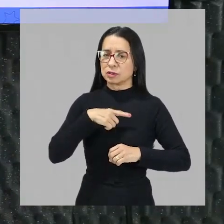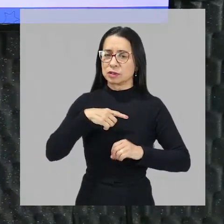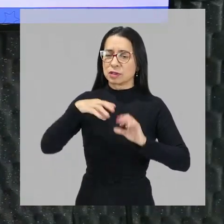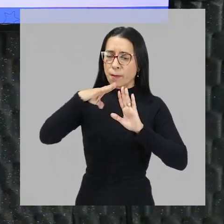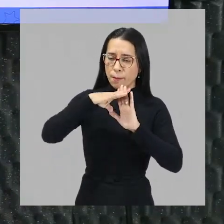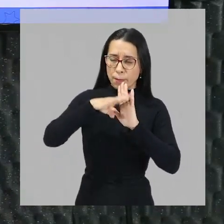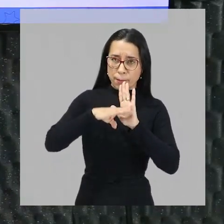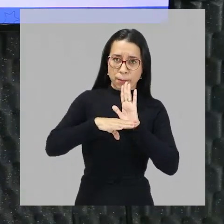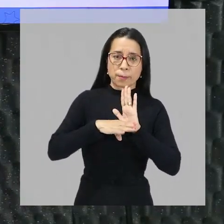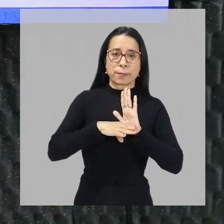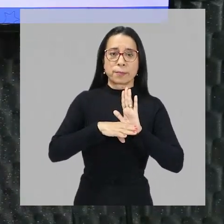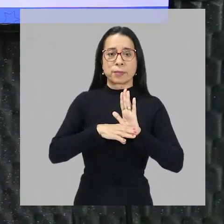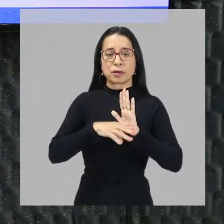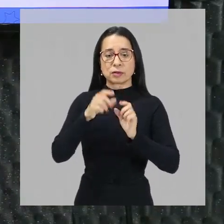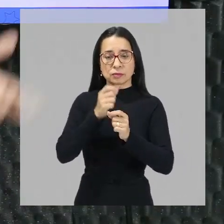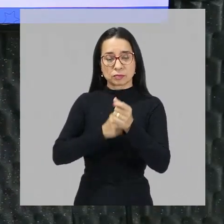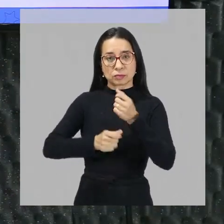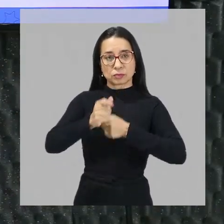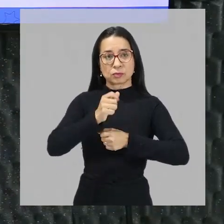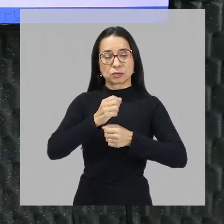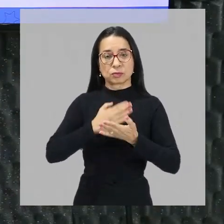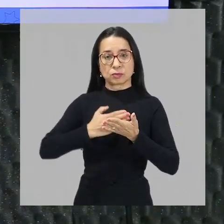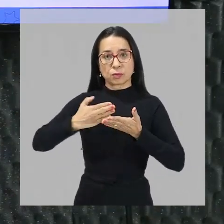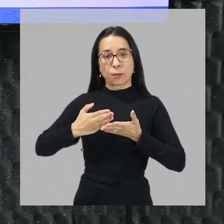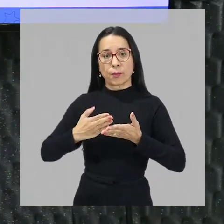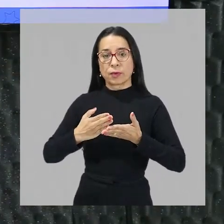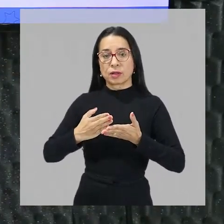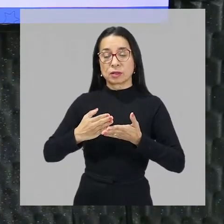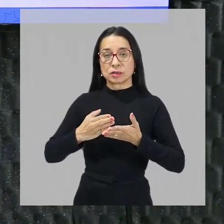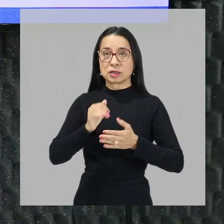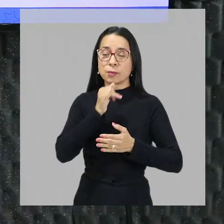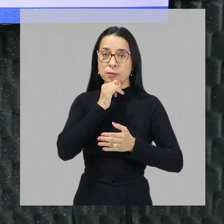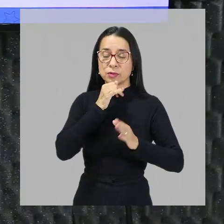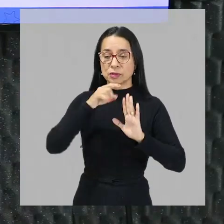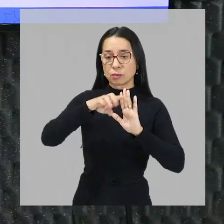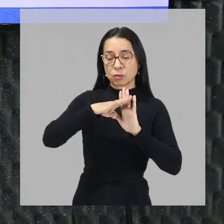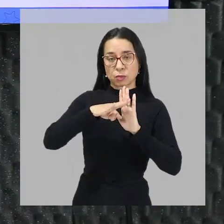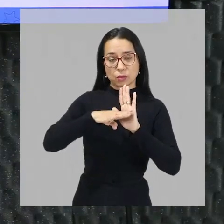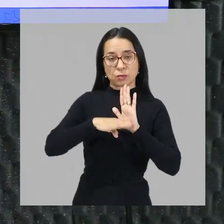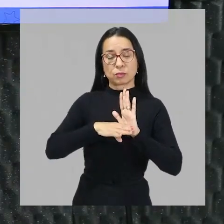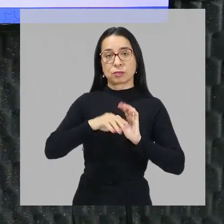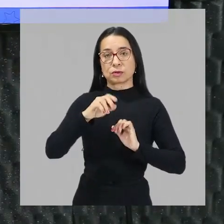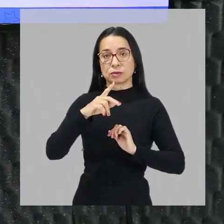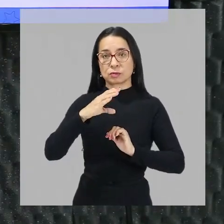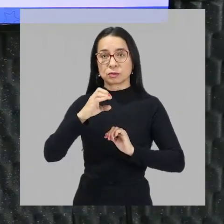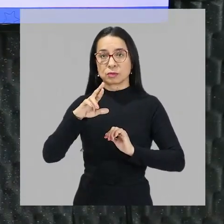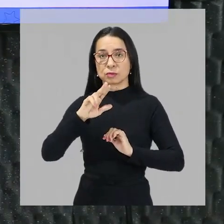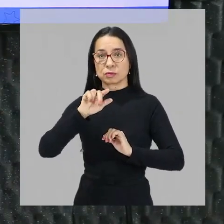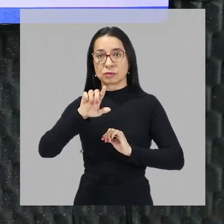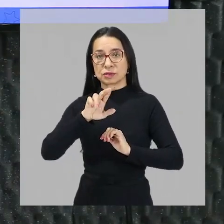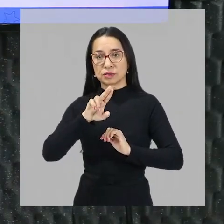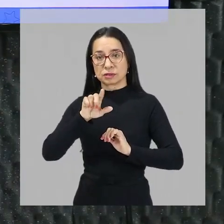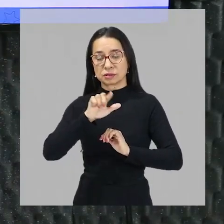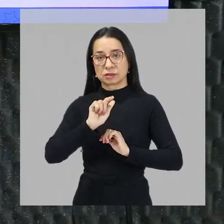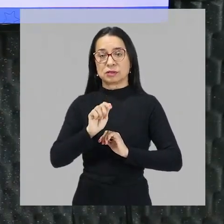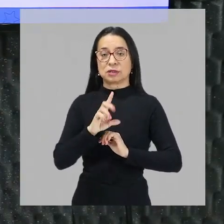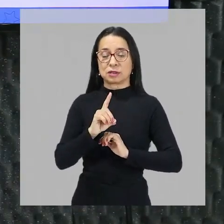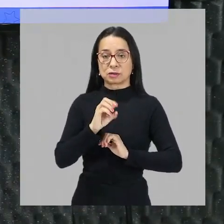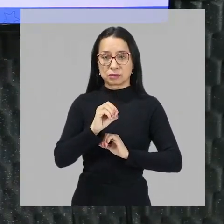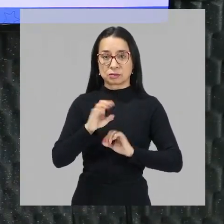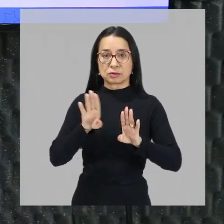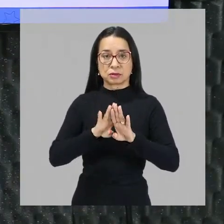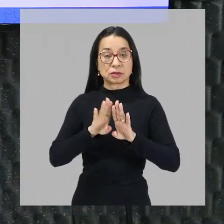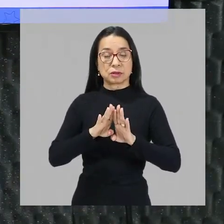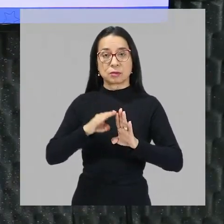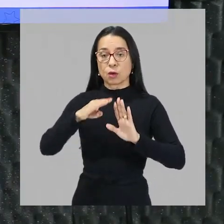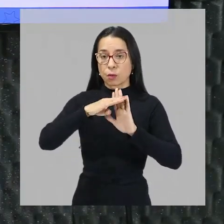econômicos, né? Que vai desde o plano cruzado, por exemplo, do governo Sarney, até o plano real, que é o plano que, na verdade, lá